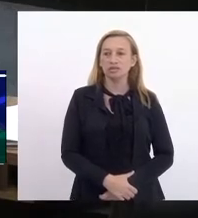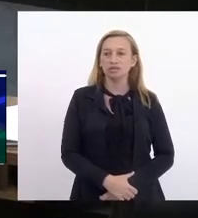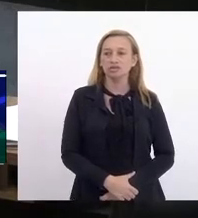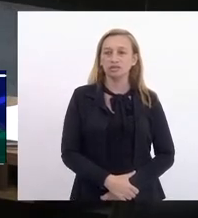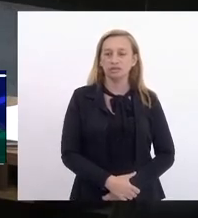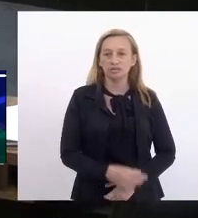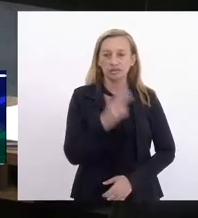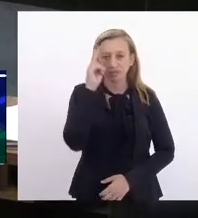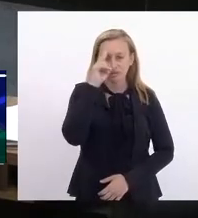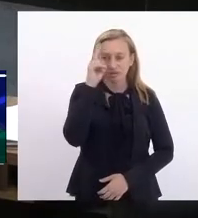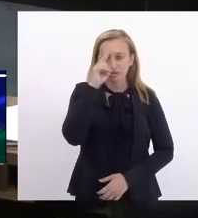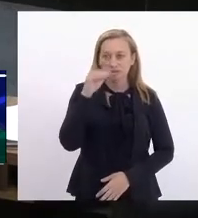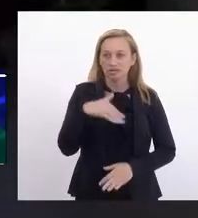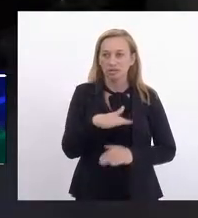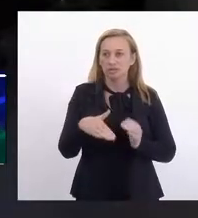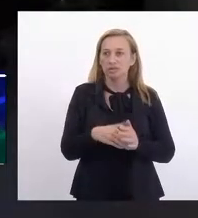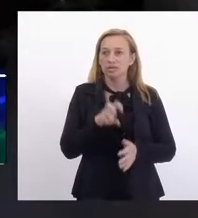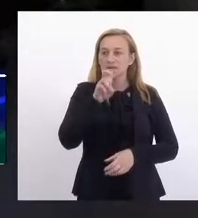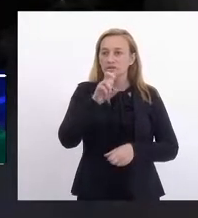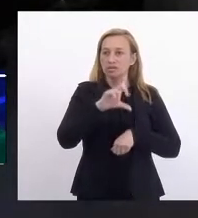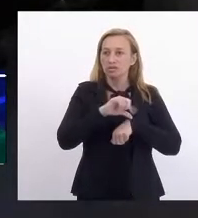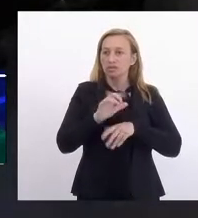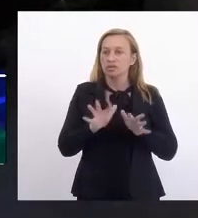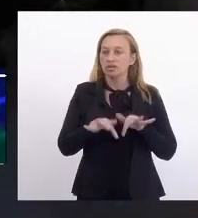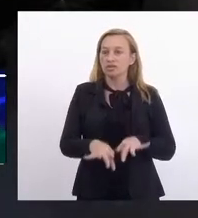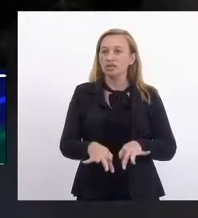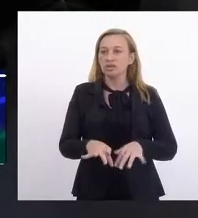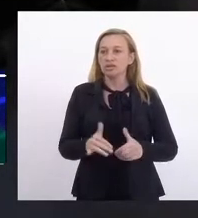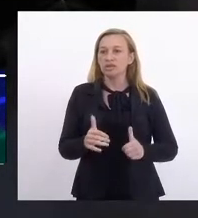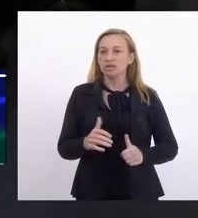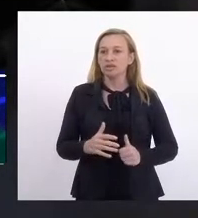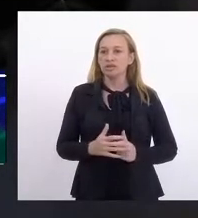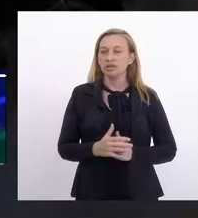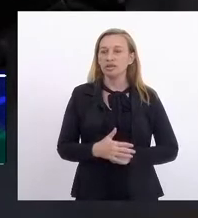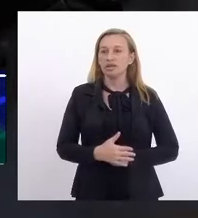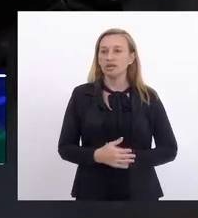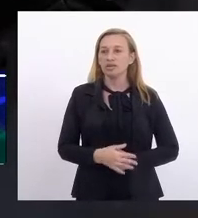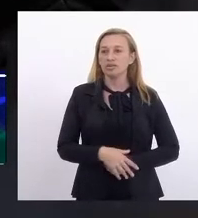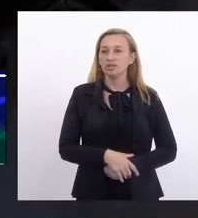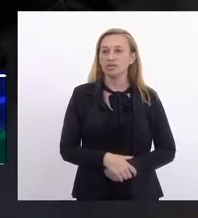Lembrando aos senhores e senhoras que às 5 horas encerra essa sessão.